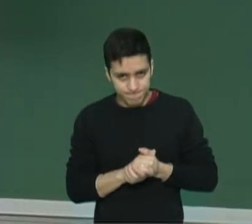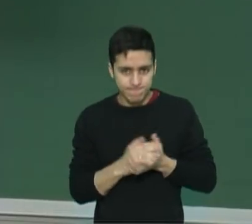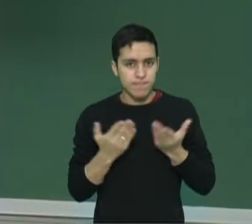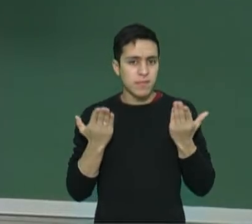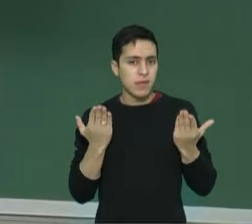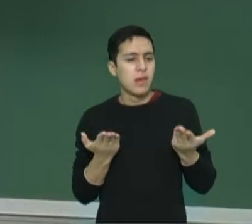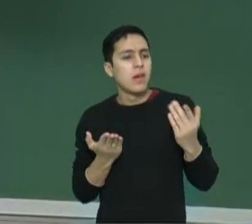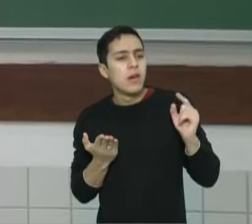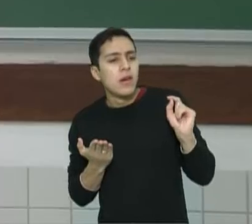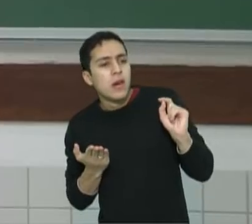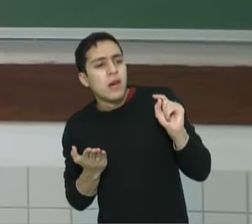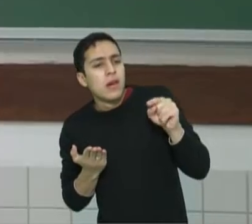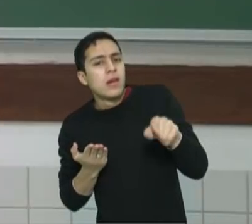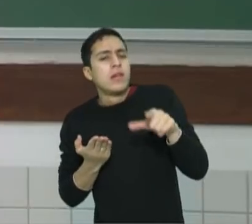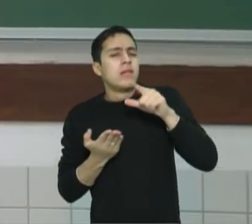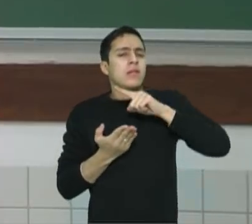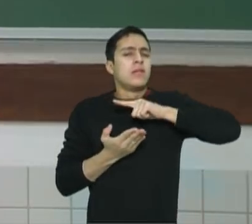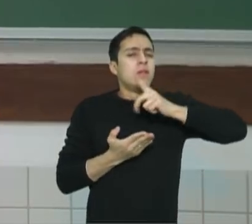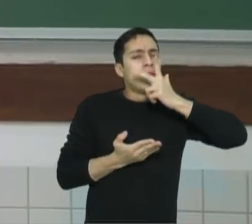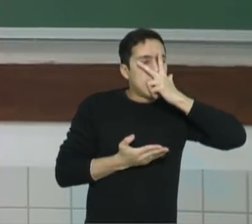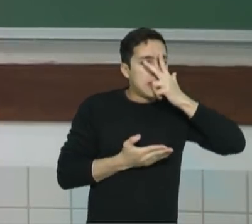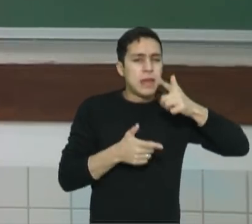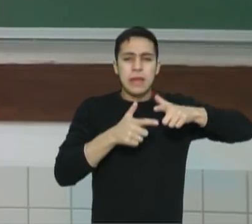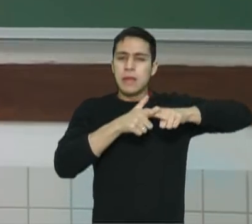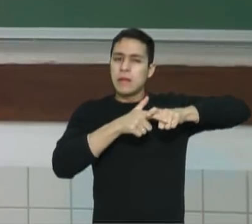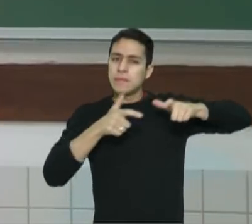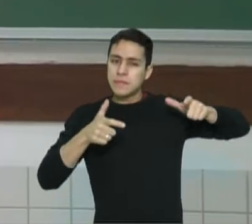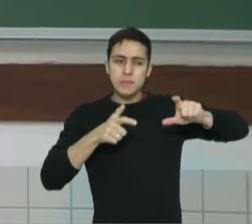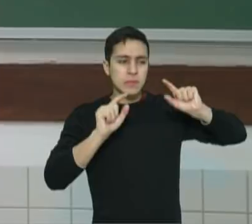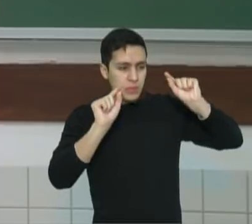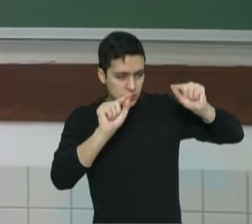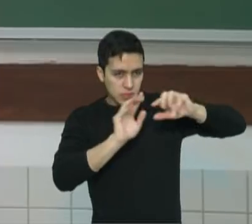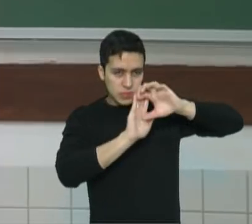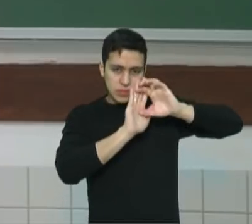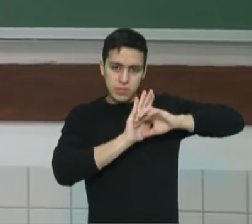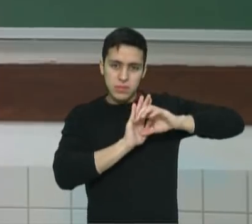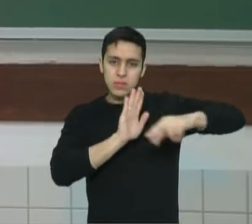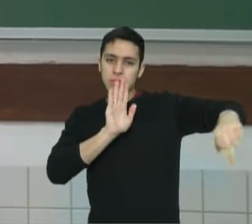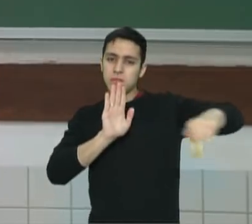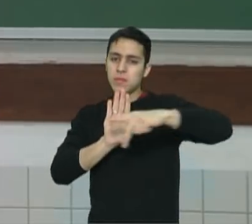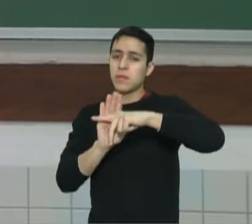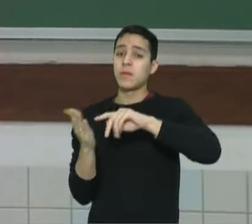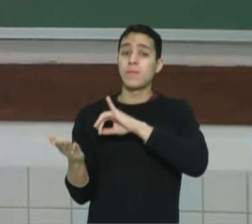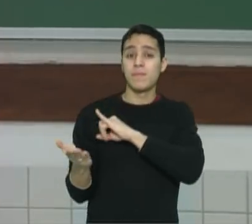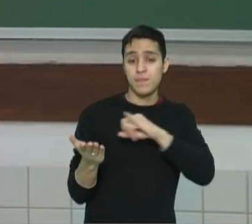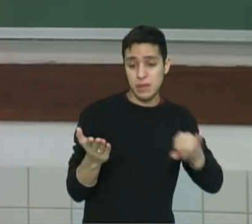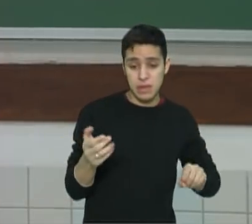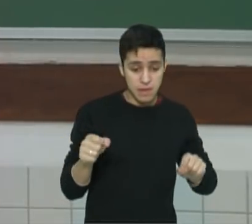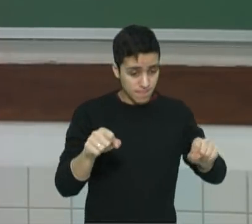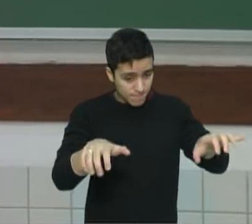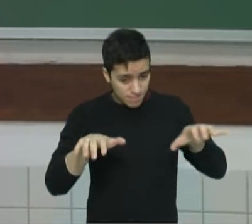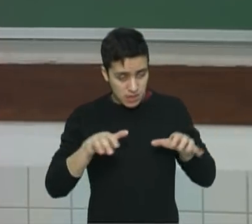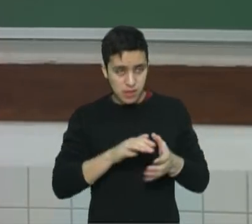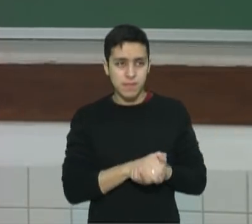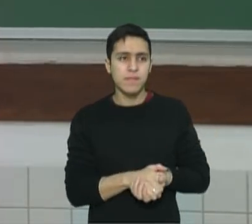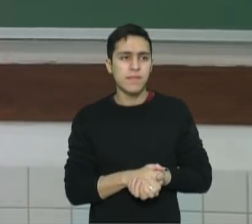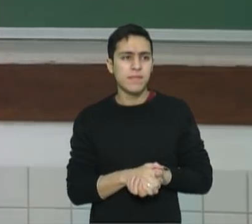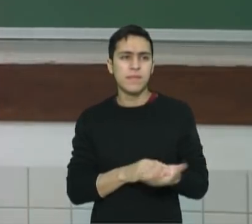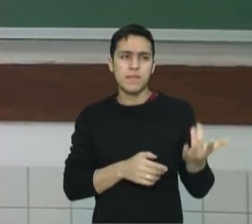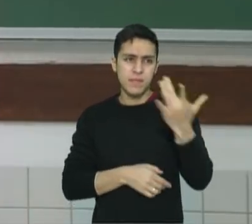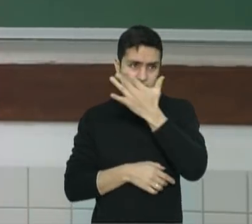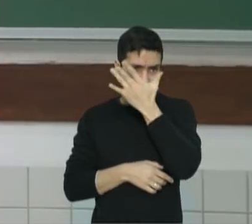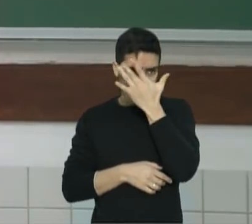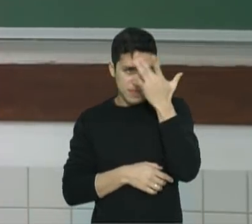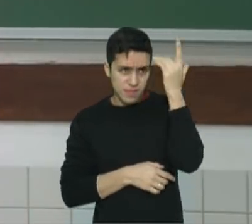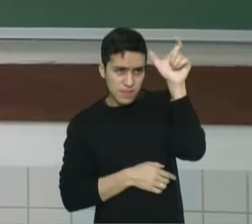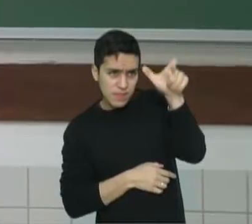vamos ter que há um crescimento dessa noção imperialista. Uma das pessoas que a gente pode destacar